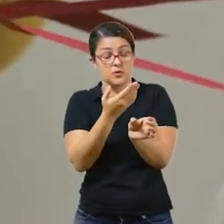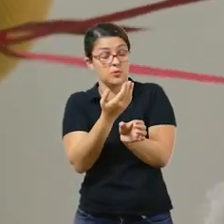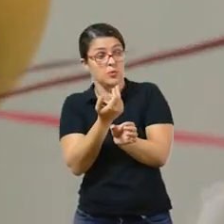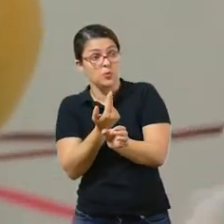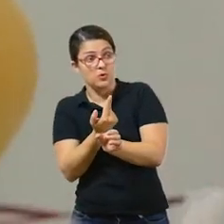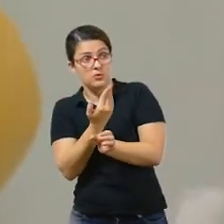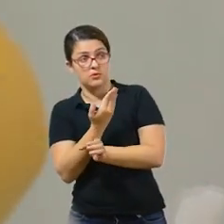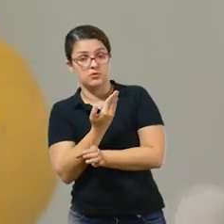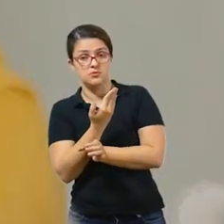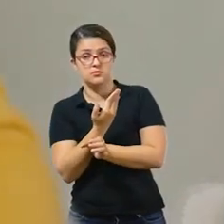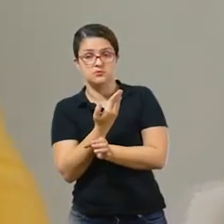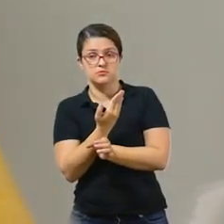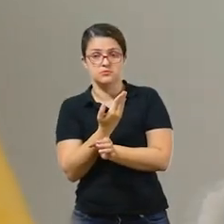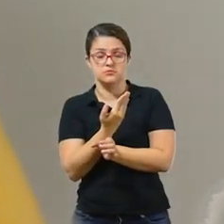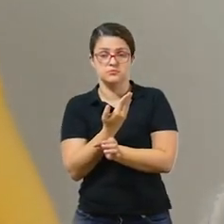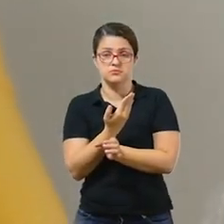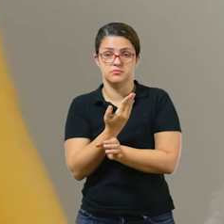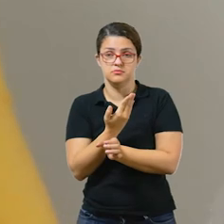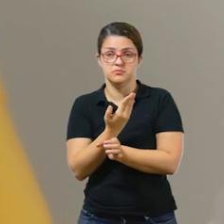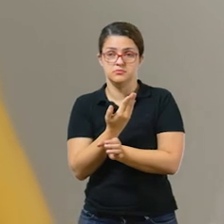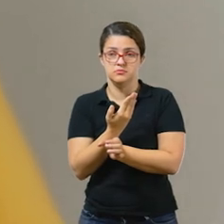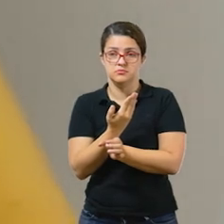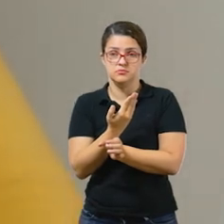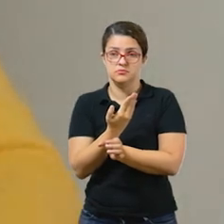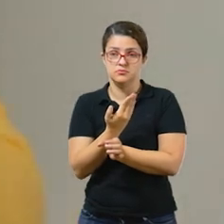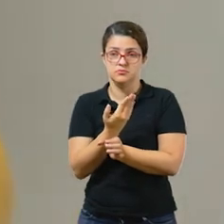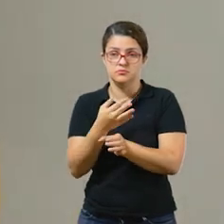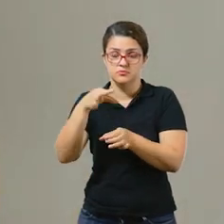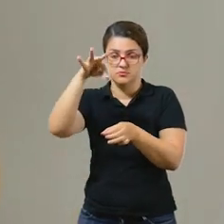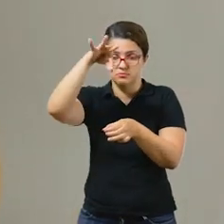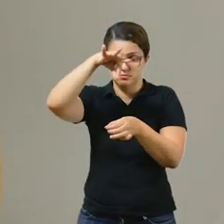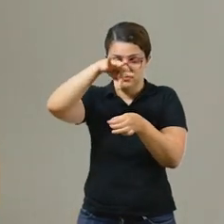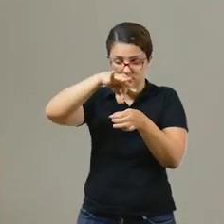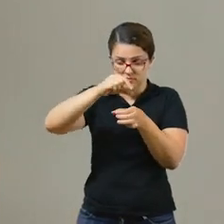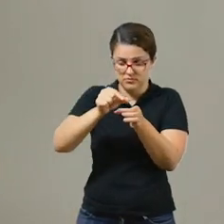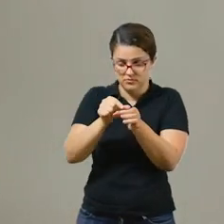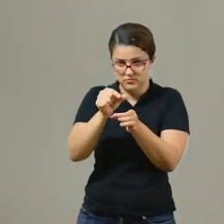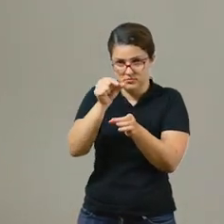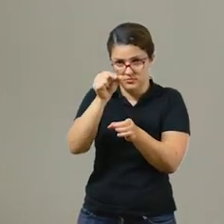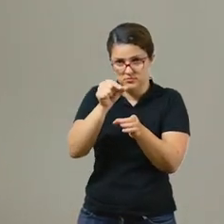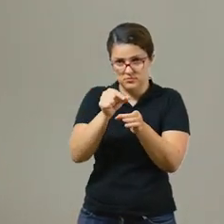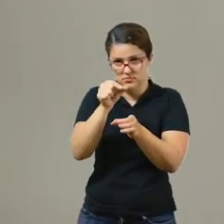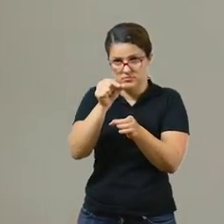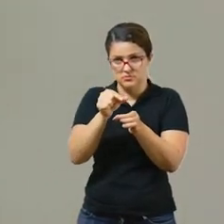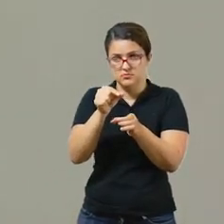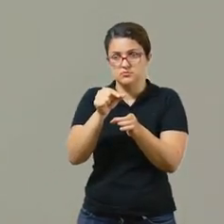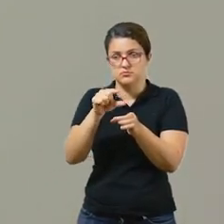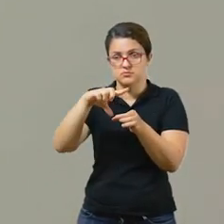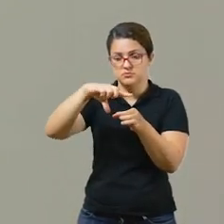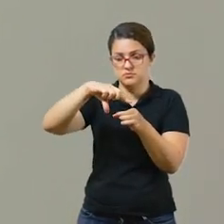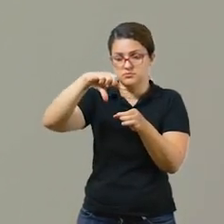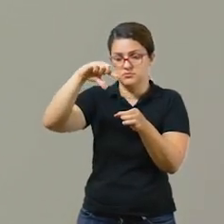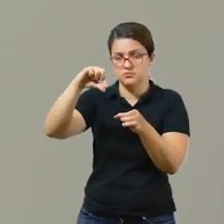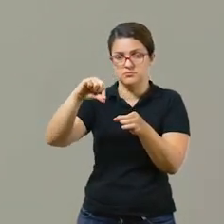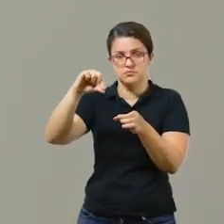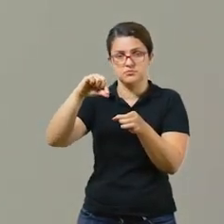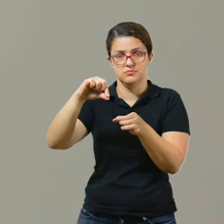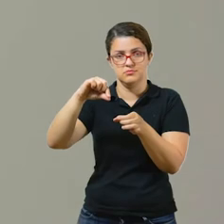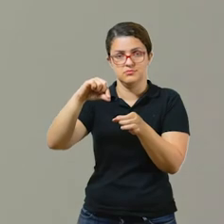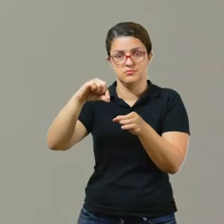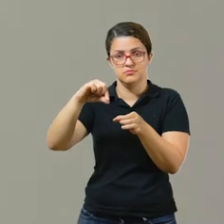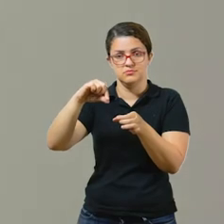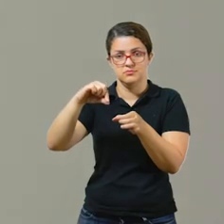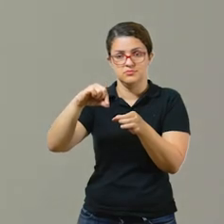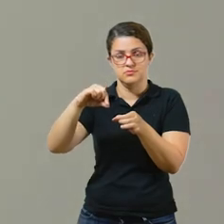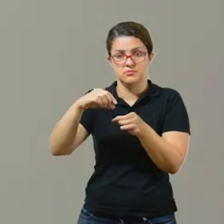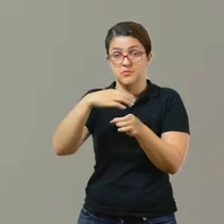essa daqui, tá? Uma maçã, e aí coloca-se o palitinho e uma folhinha e transformou-se na